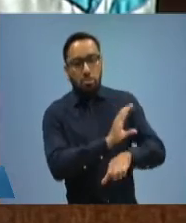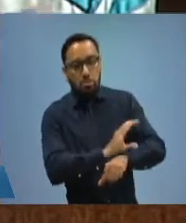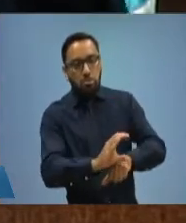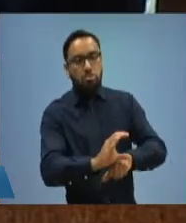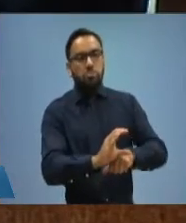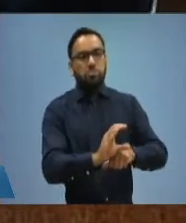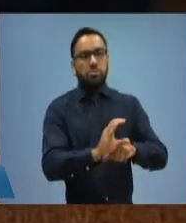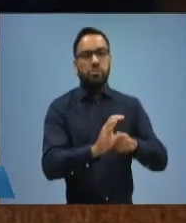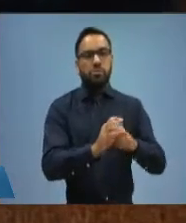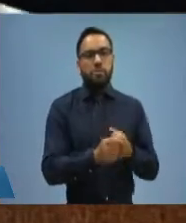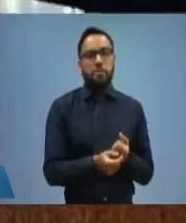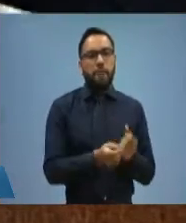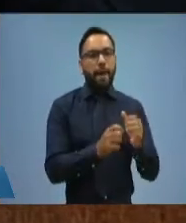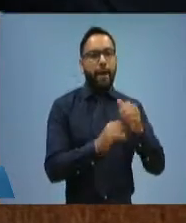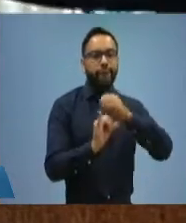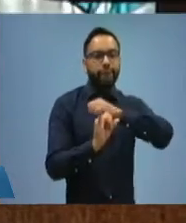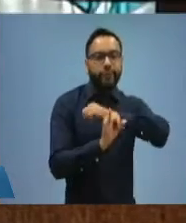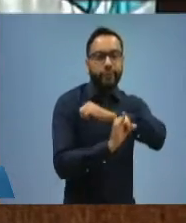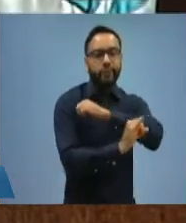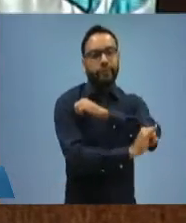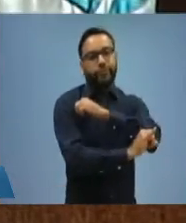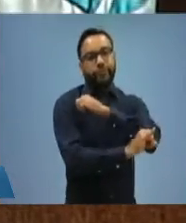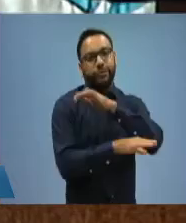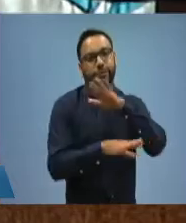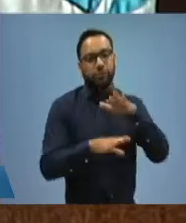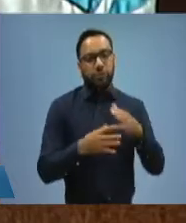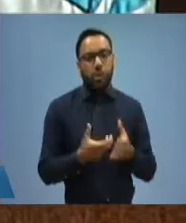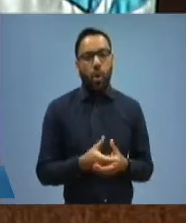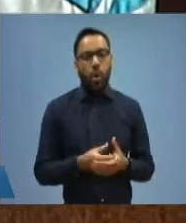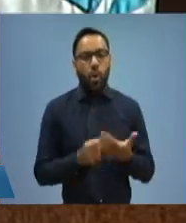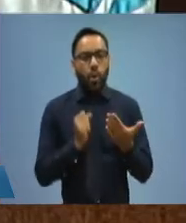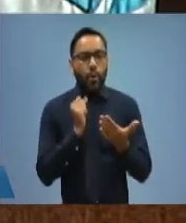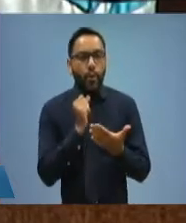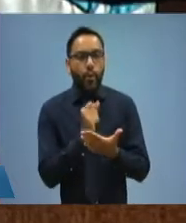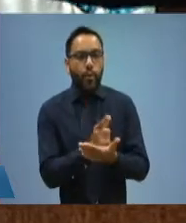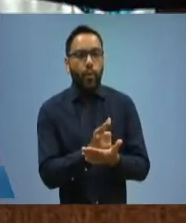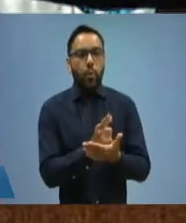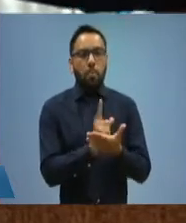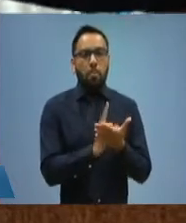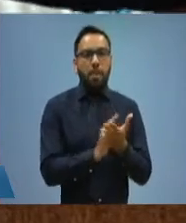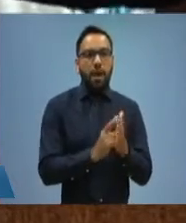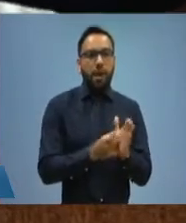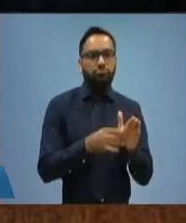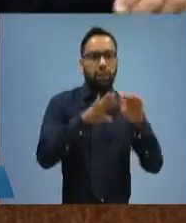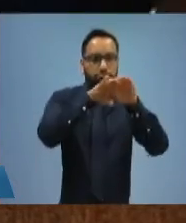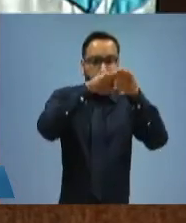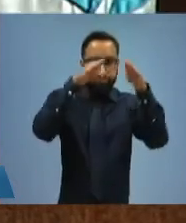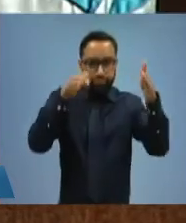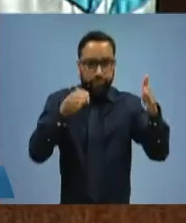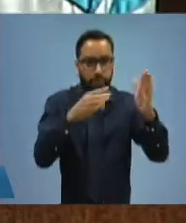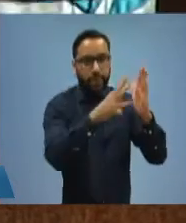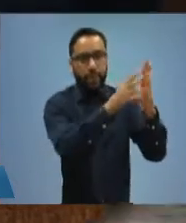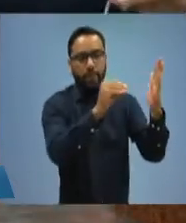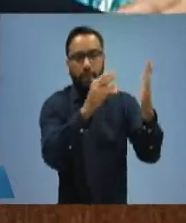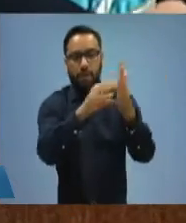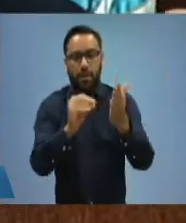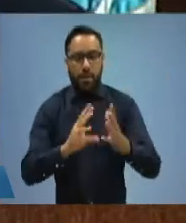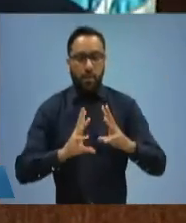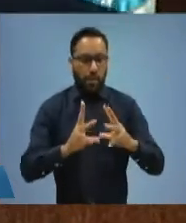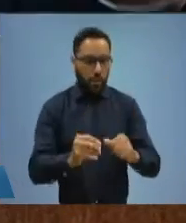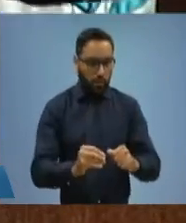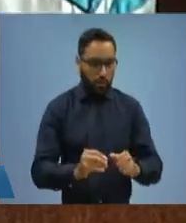empreendimentos, para infraestrutura, às vezes comprar uma barraca modelo para todas as feiras da economia solidária. O prefeito Jean